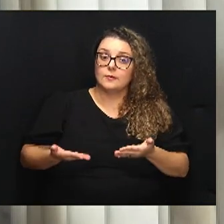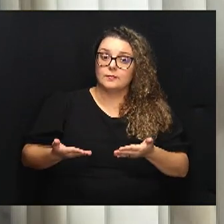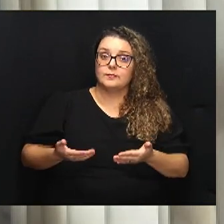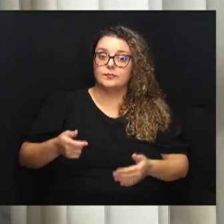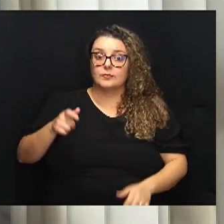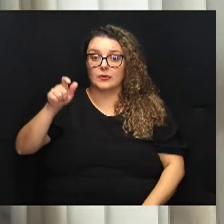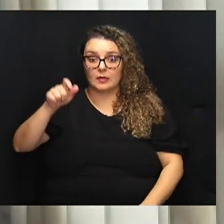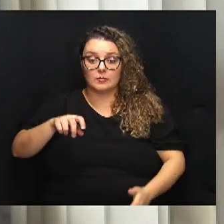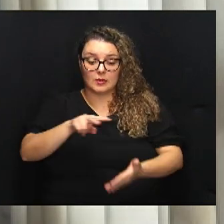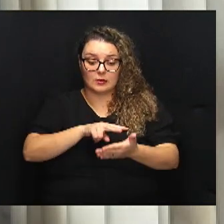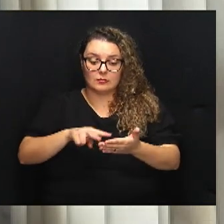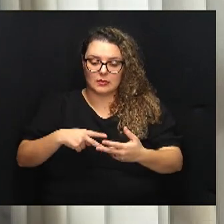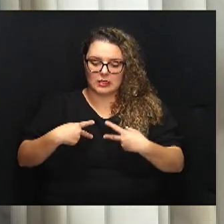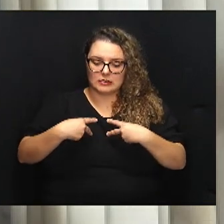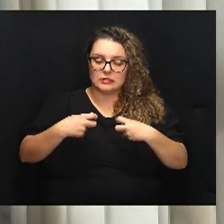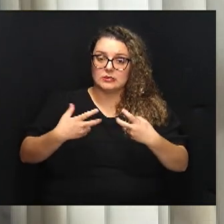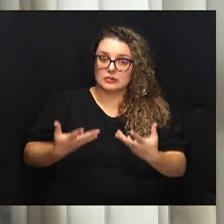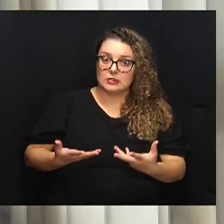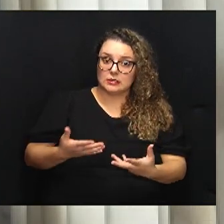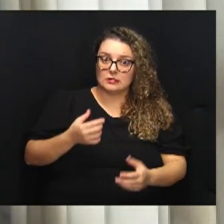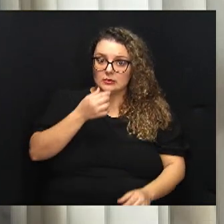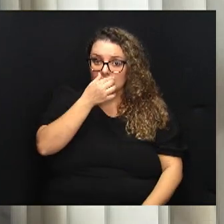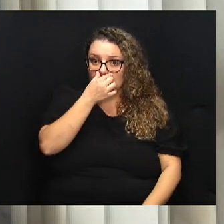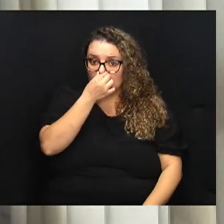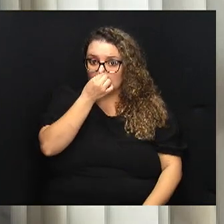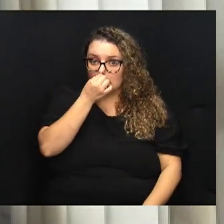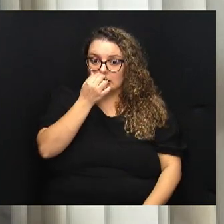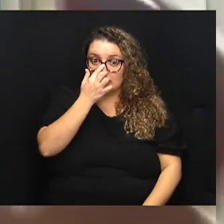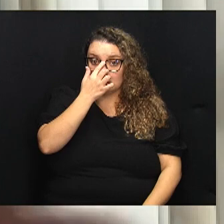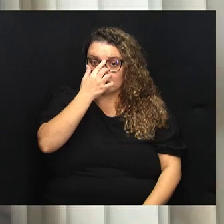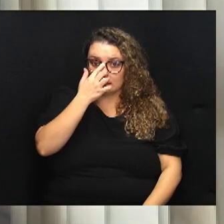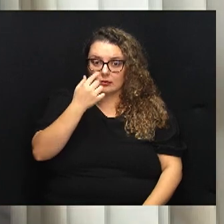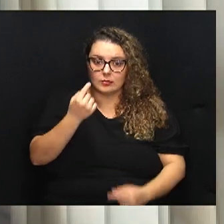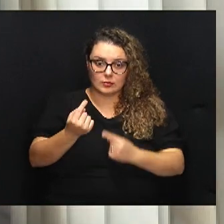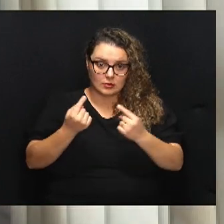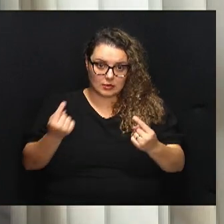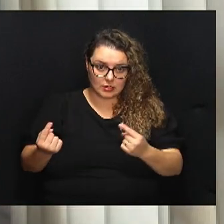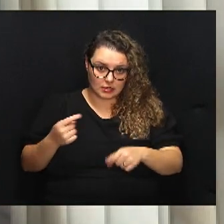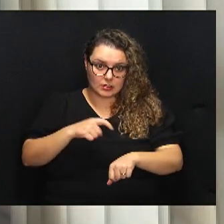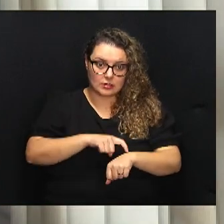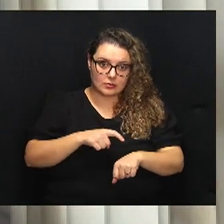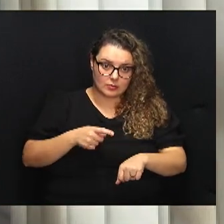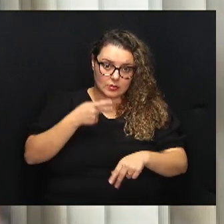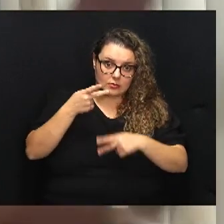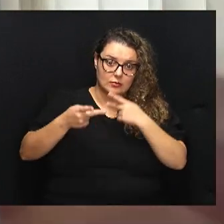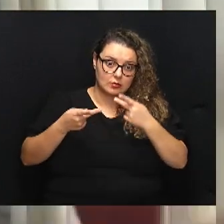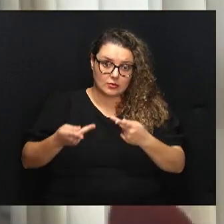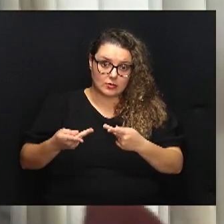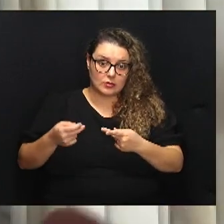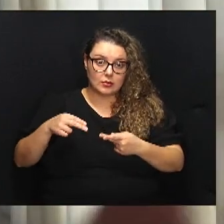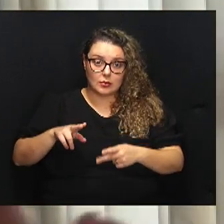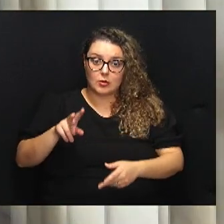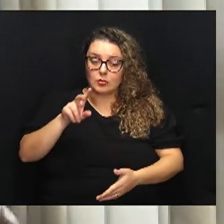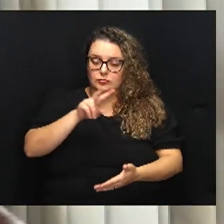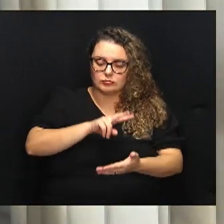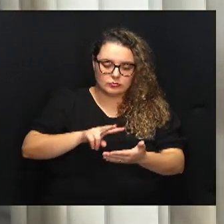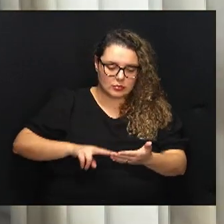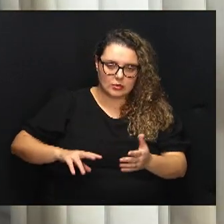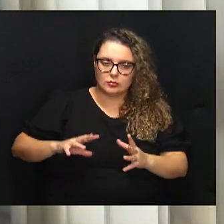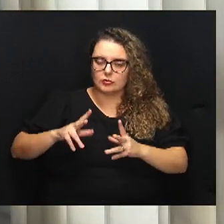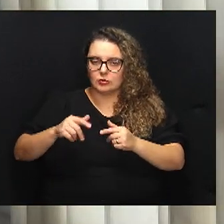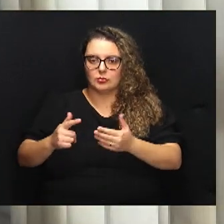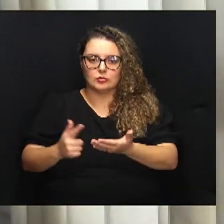leitor se reconheça ou em cada fase que eu conto, ou no livro inteiro. Então, no